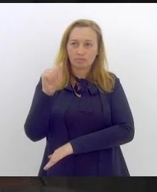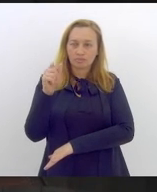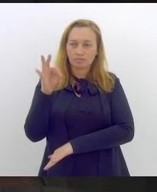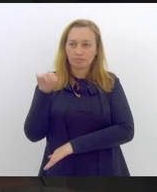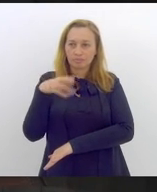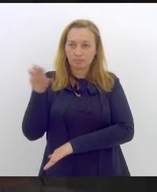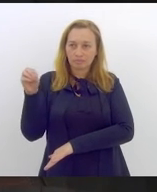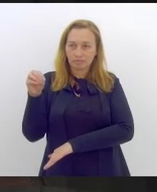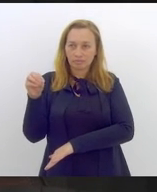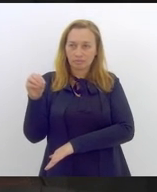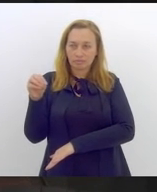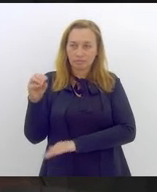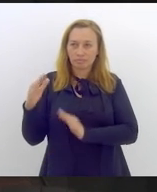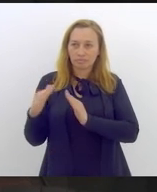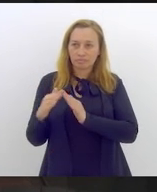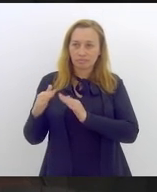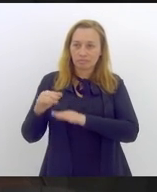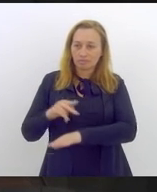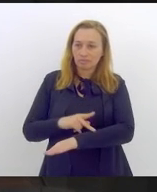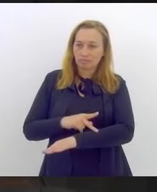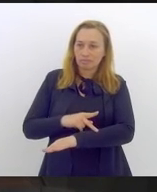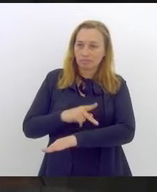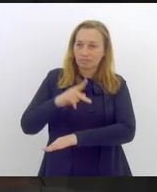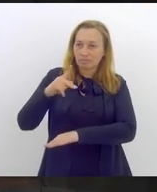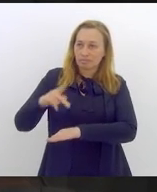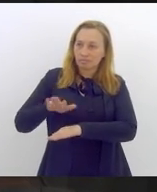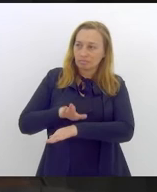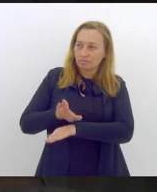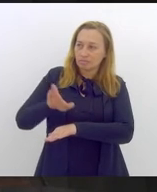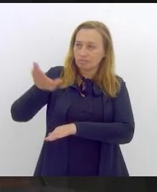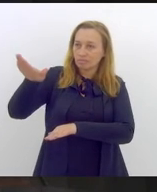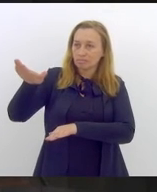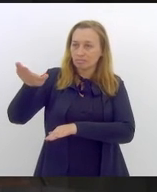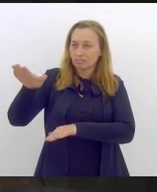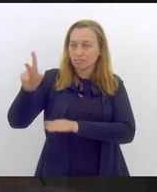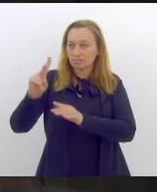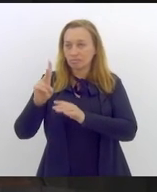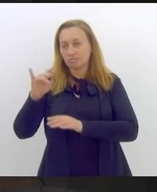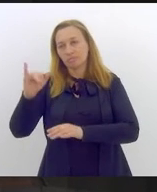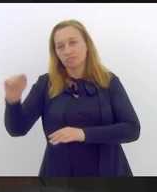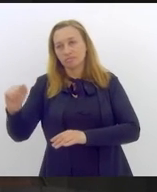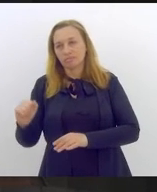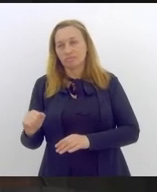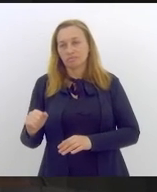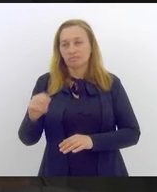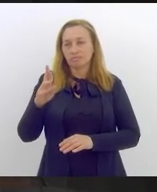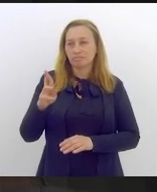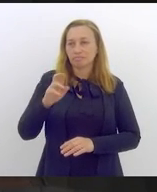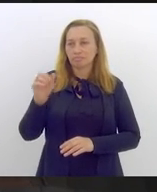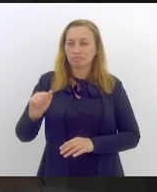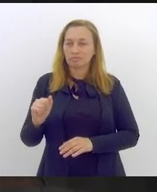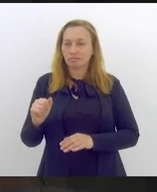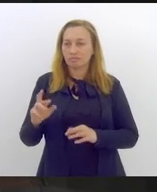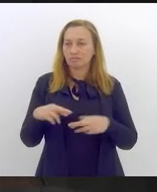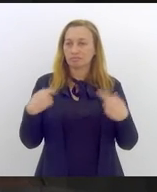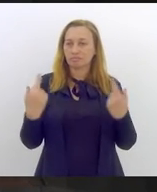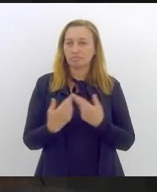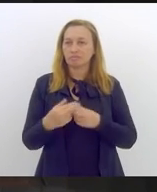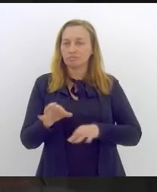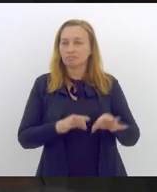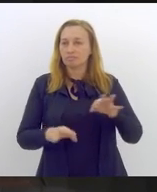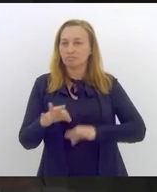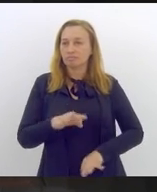na Rua Capitão mineral morava no alto de humor na capital Menezes na casa dela numa vila é Brizola fazia algumas reuniões para organizar o PDT